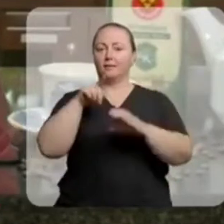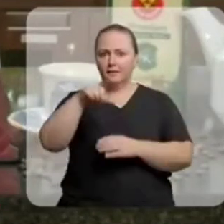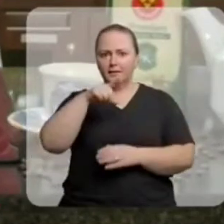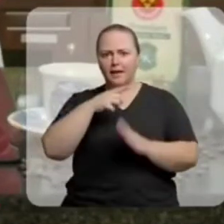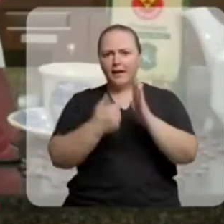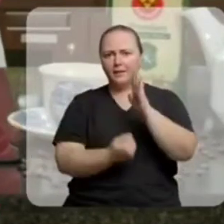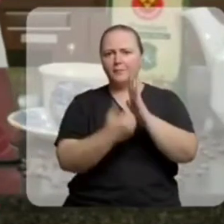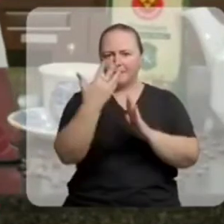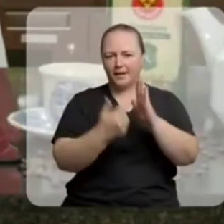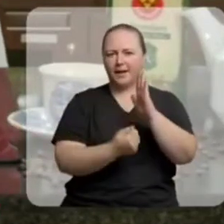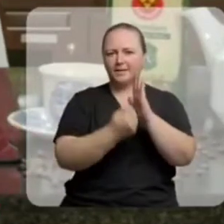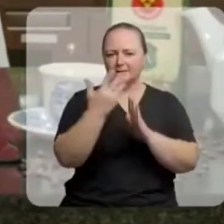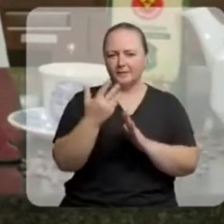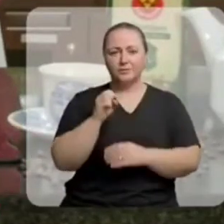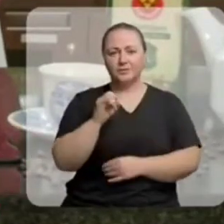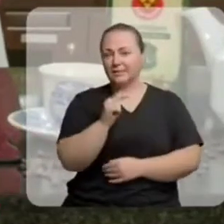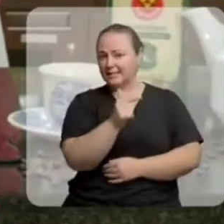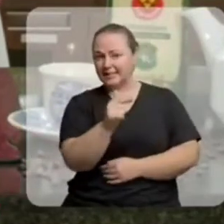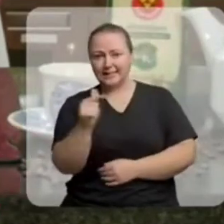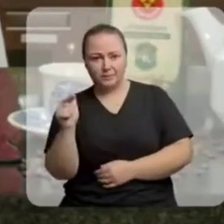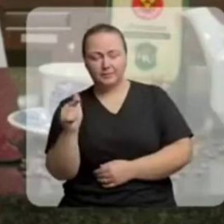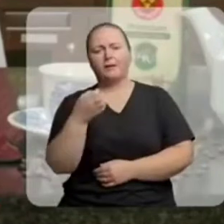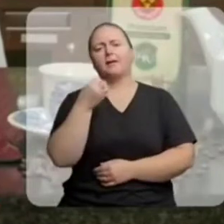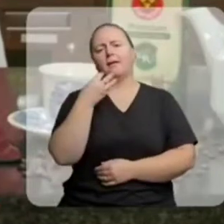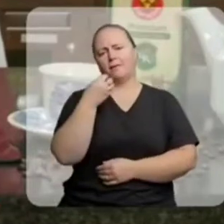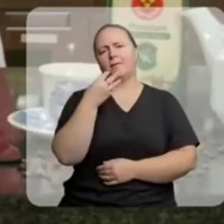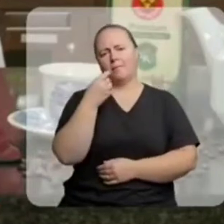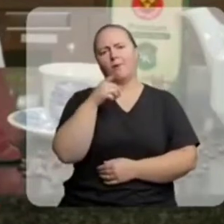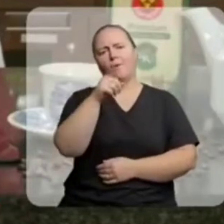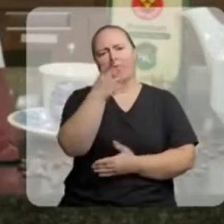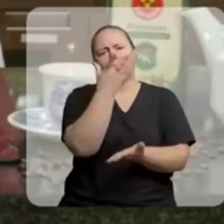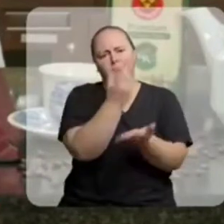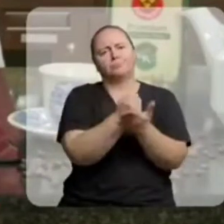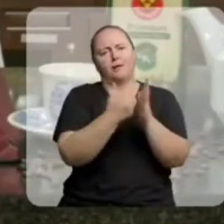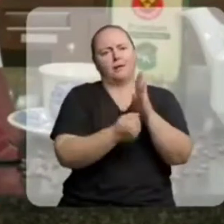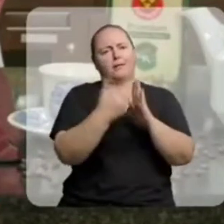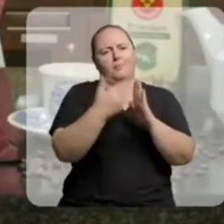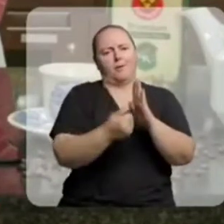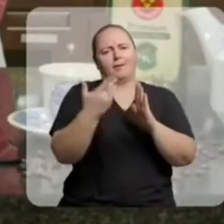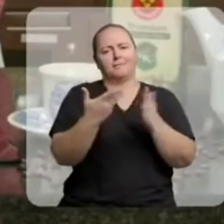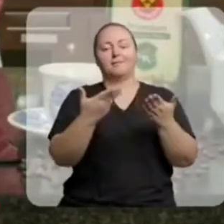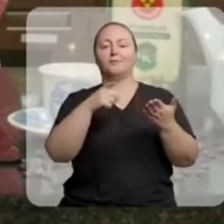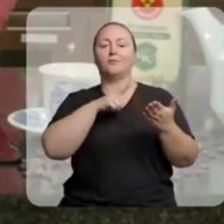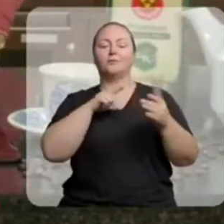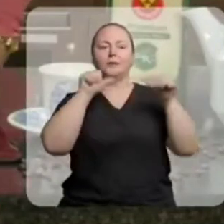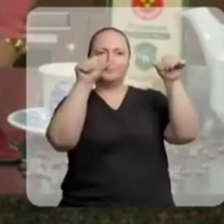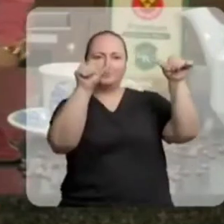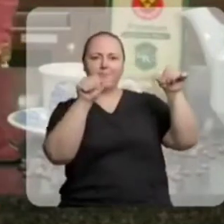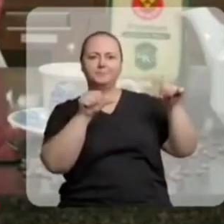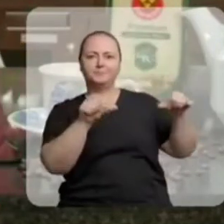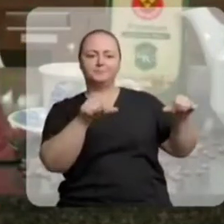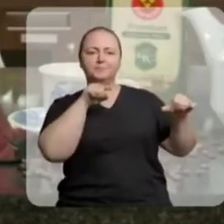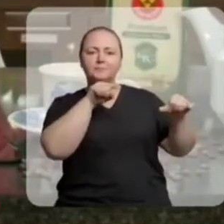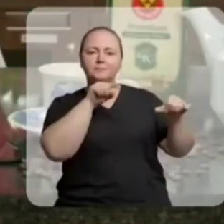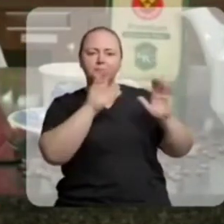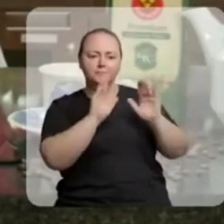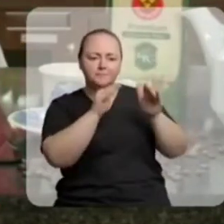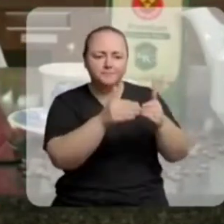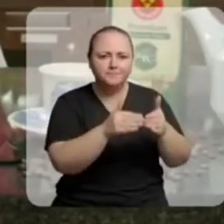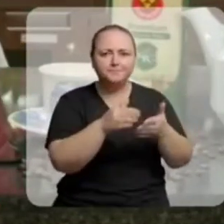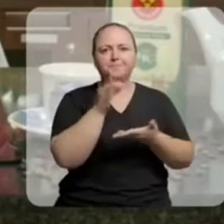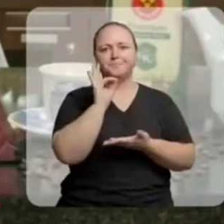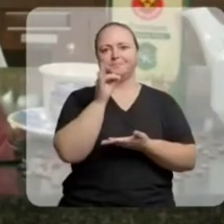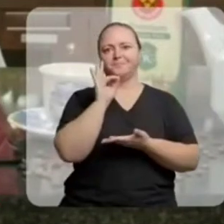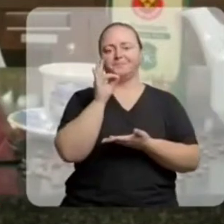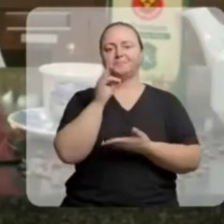aplicativo, e se não tiver, eu sugiro já que faça um download do aplicativo da Cooper. Lá tem um bannerzinho especial sobre os cafés